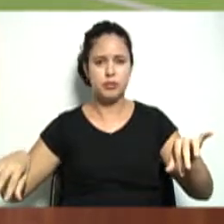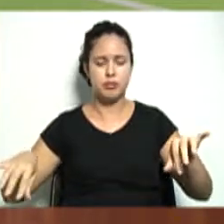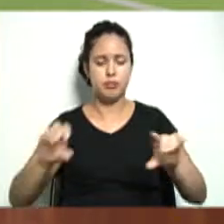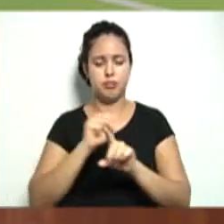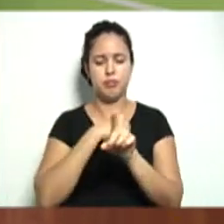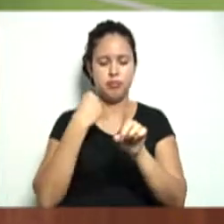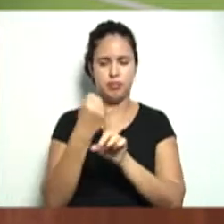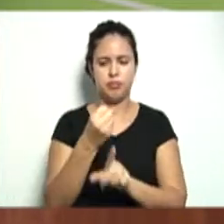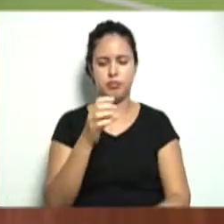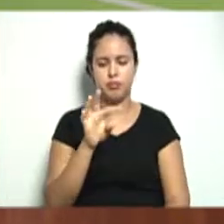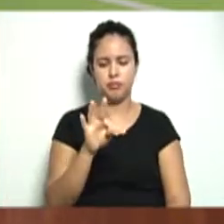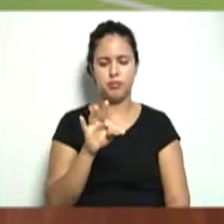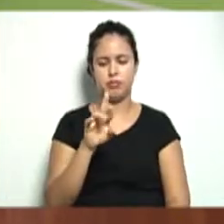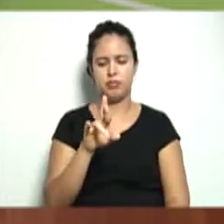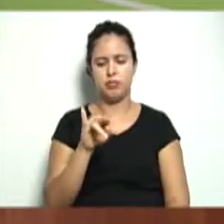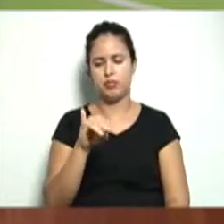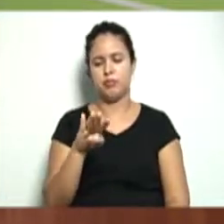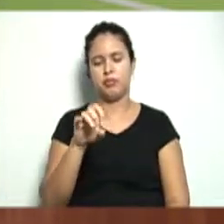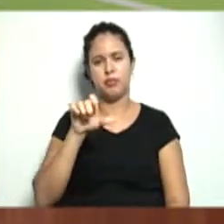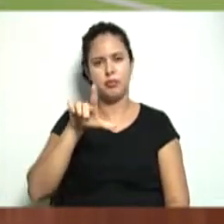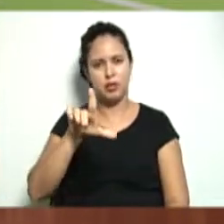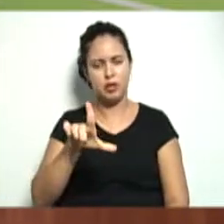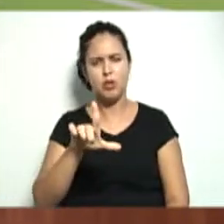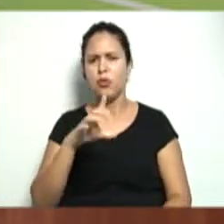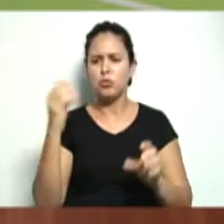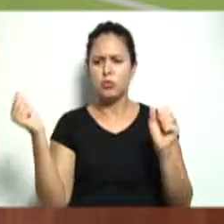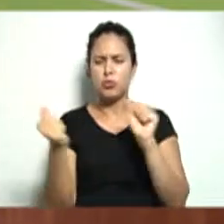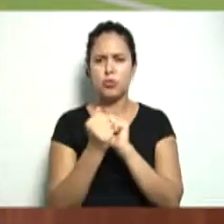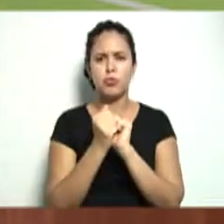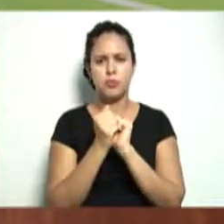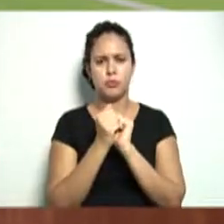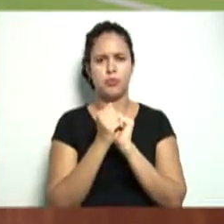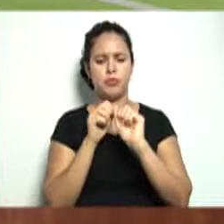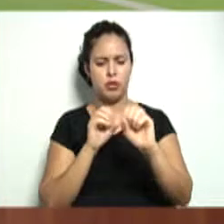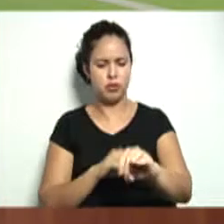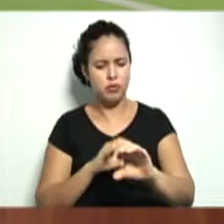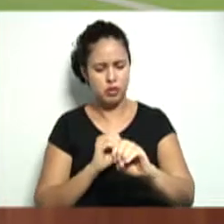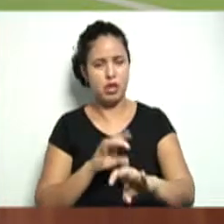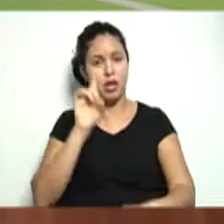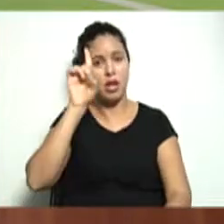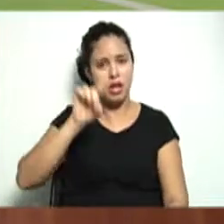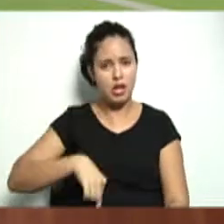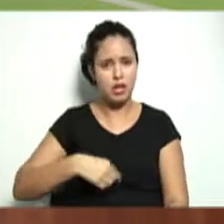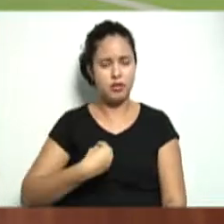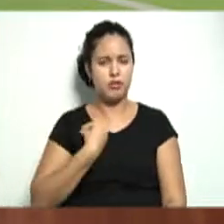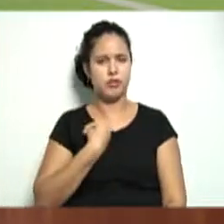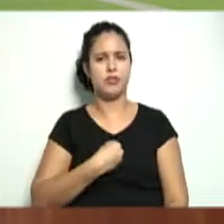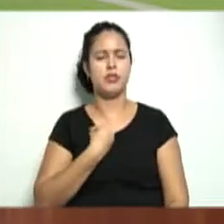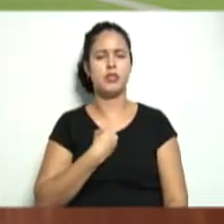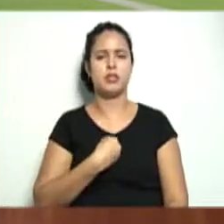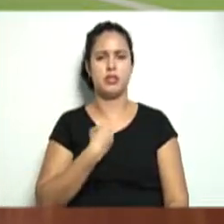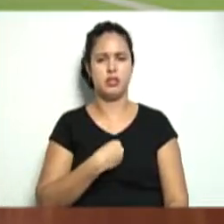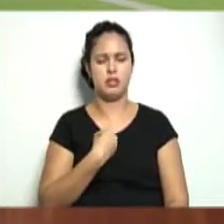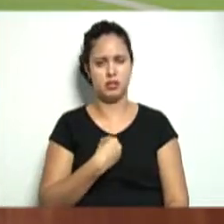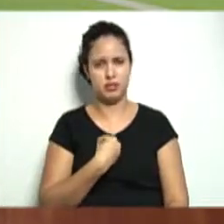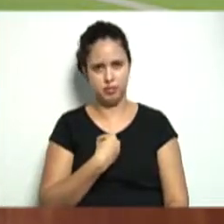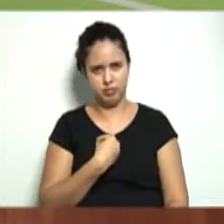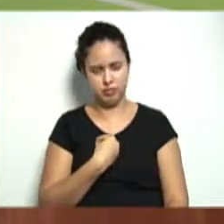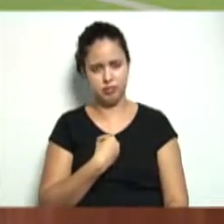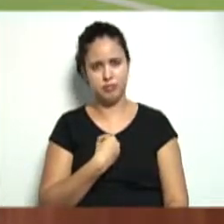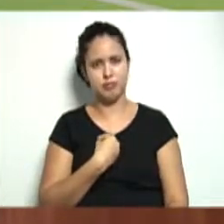no início, era tudo junto. Educar é vida. Diferente, né? Isso.